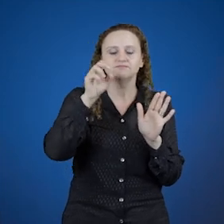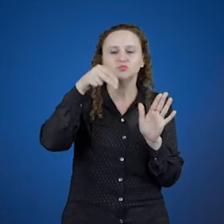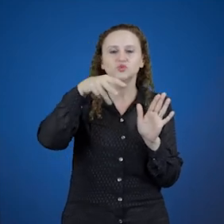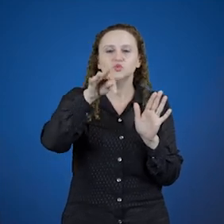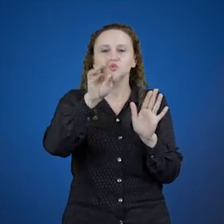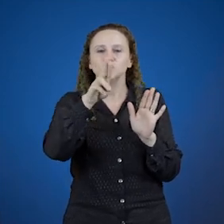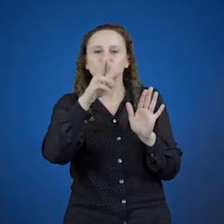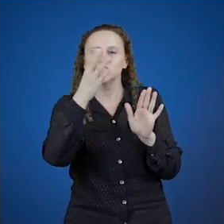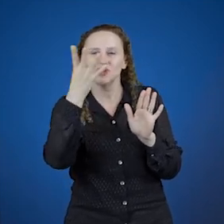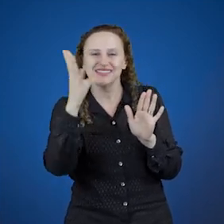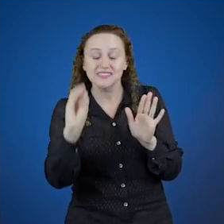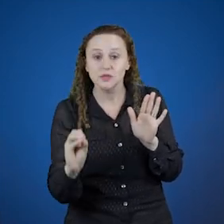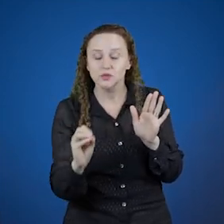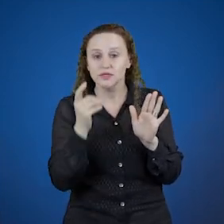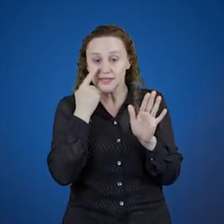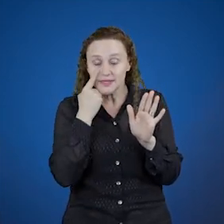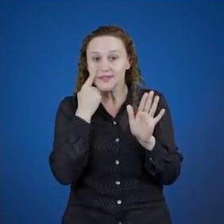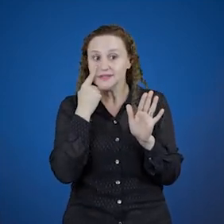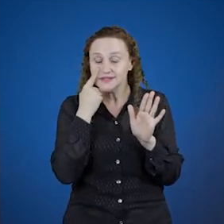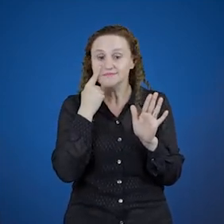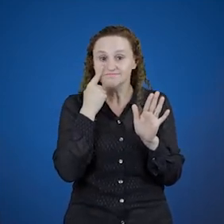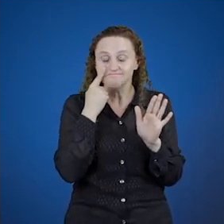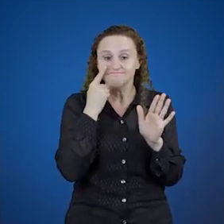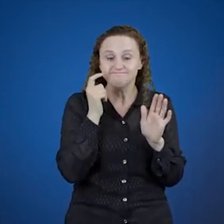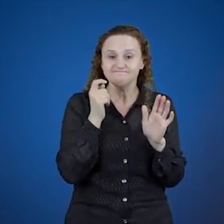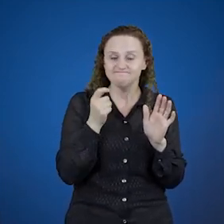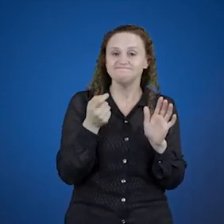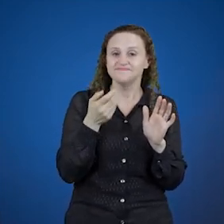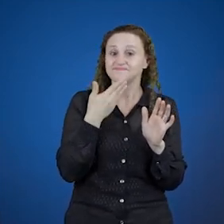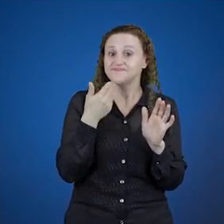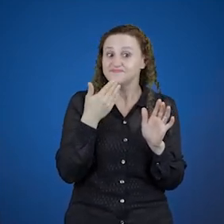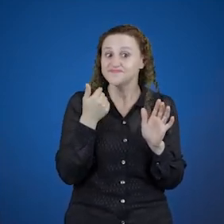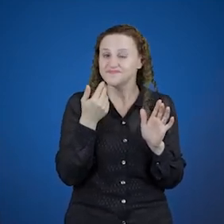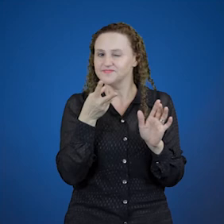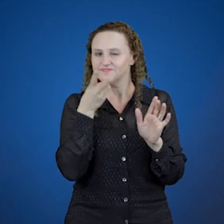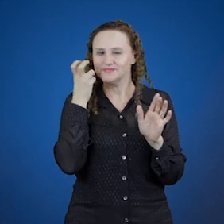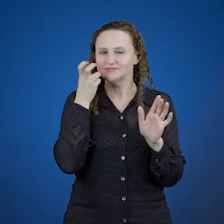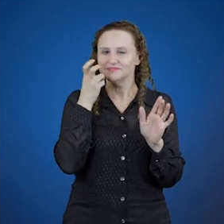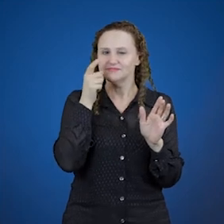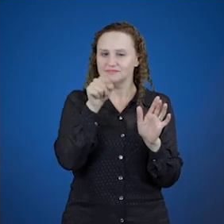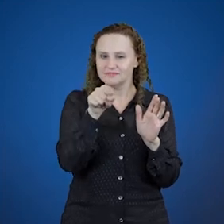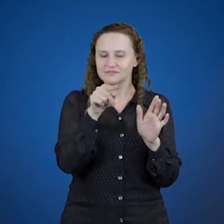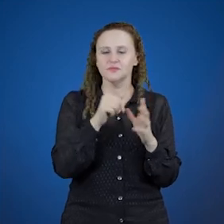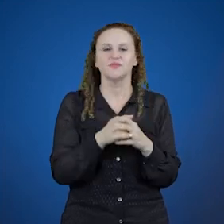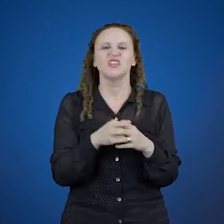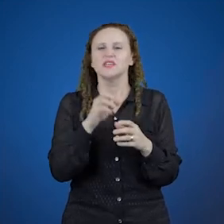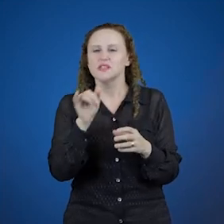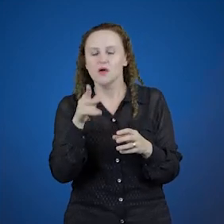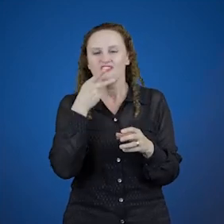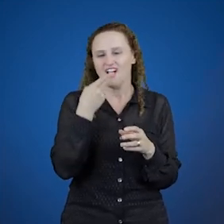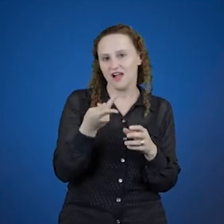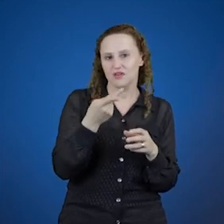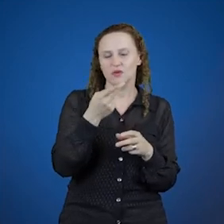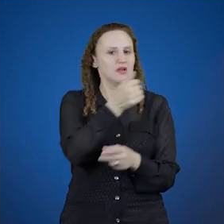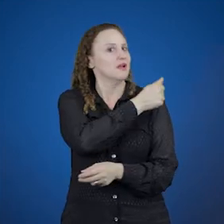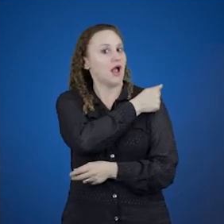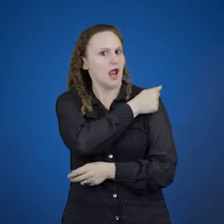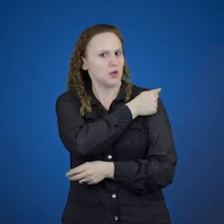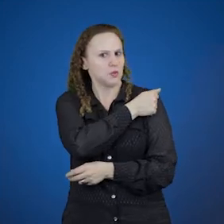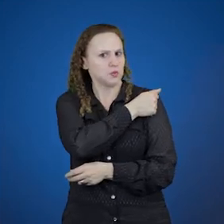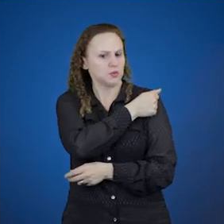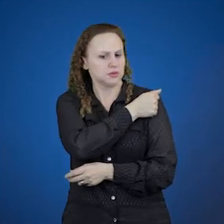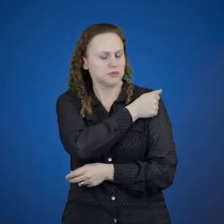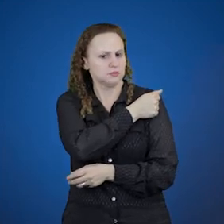mesma que nós usamos na língua portuguesa veja se eu digo para vocês alunos